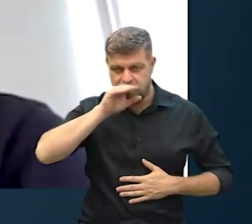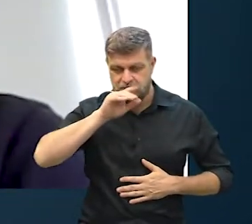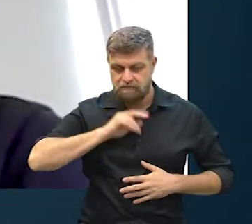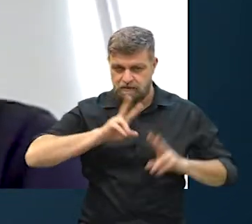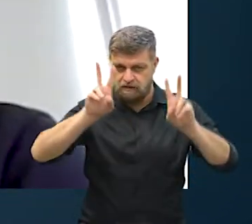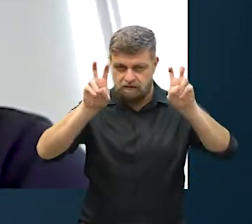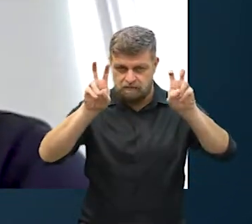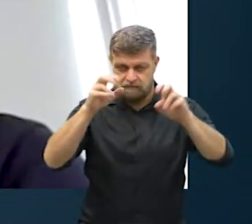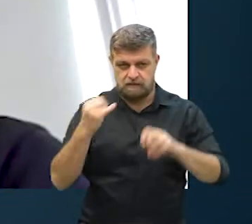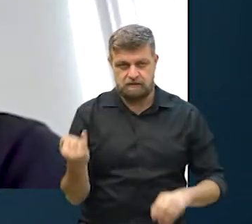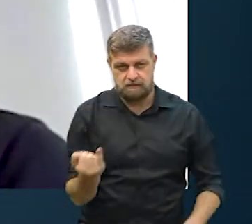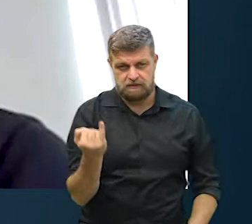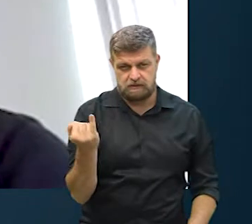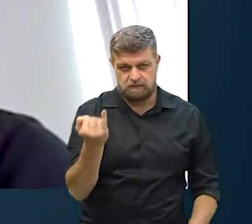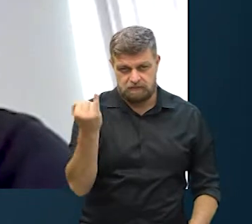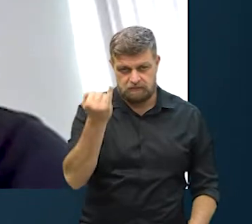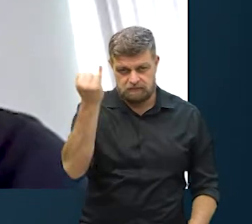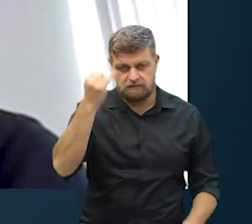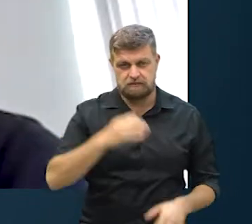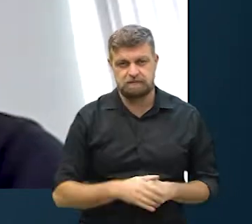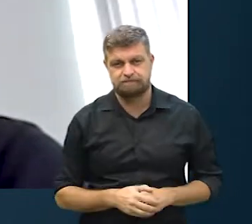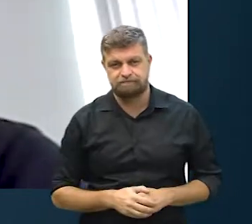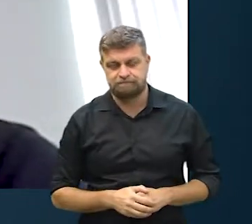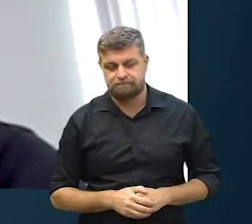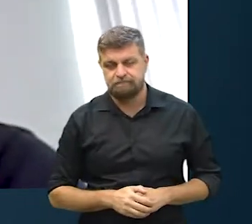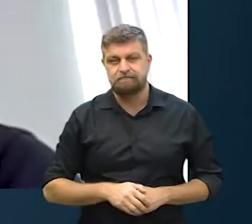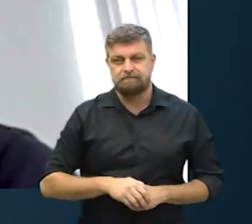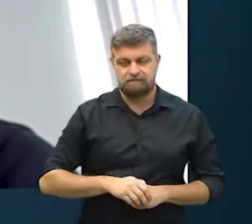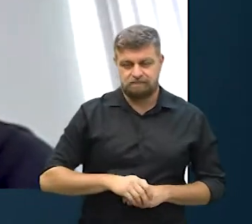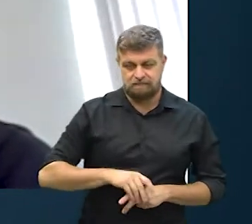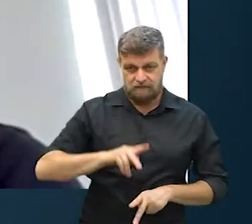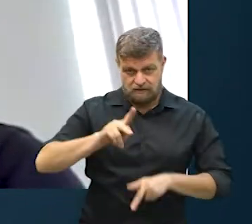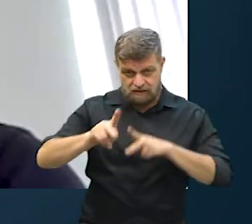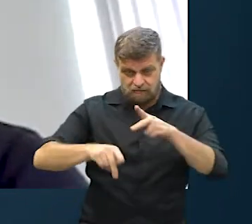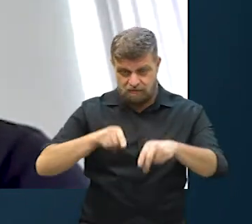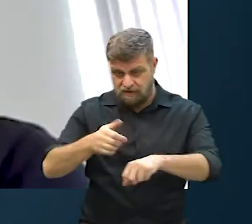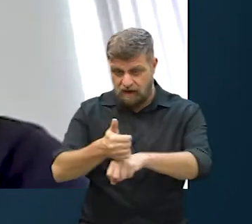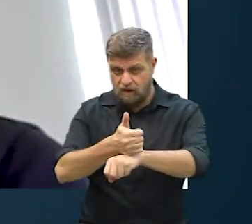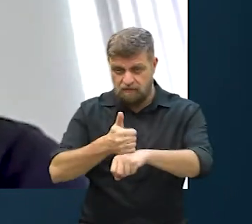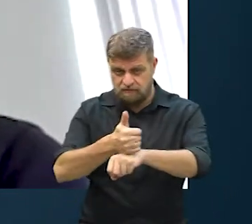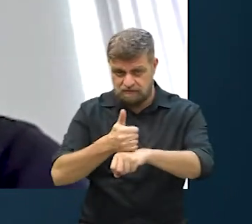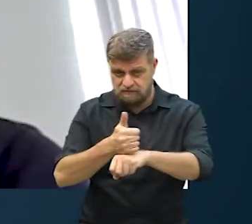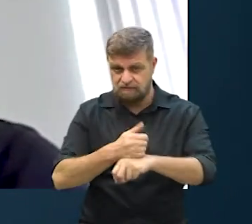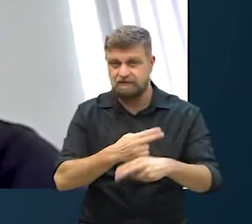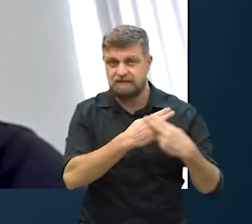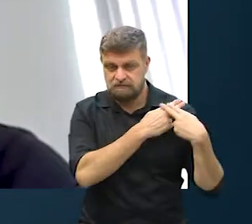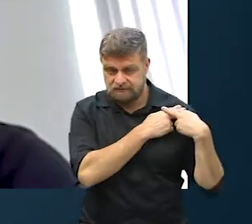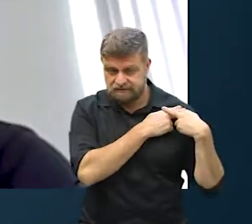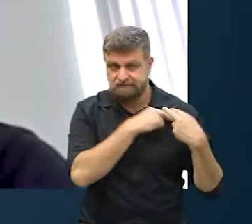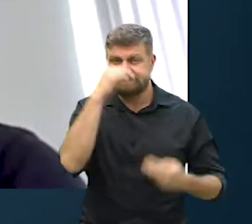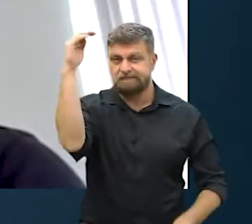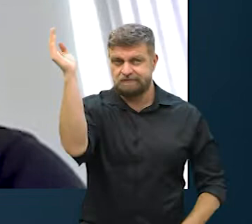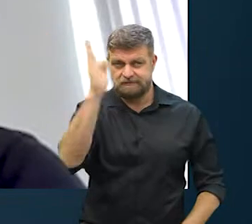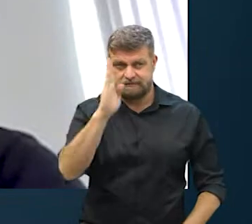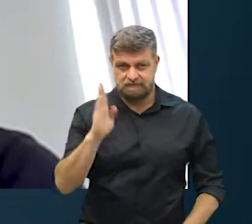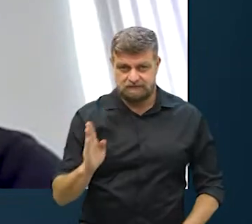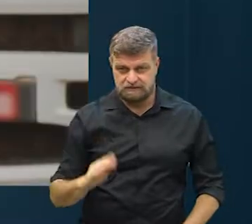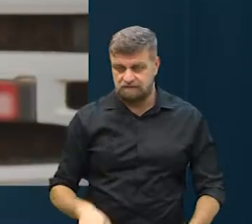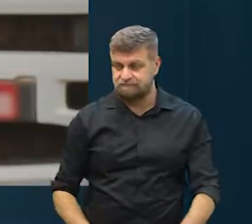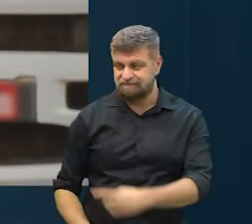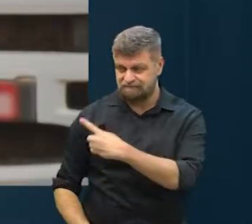falando desse tema tão importante, né, desse público que leva o Brasil nas costas, né, é muito importante para a nossa